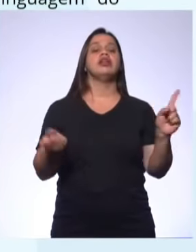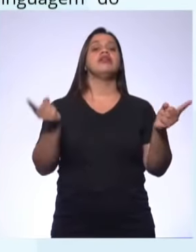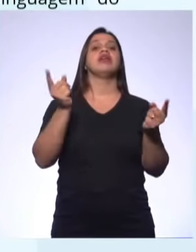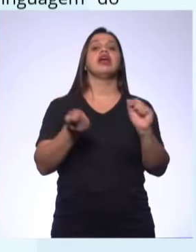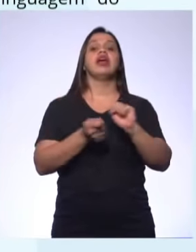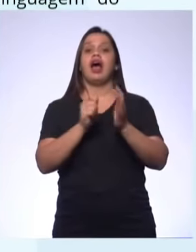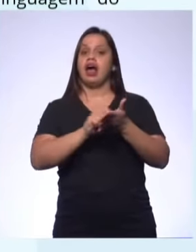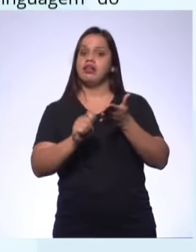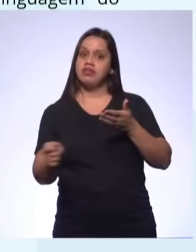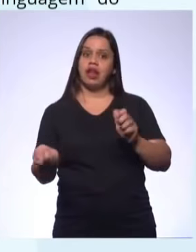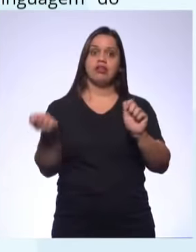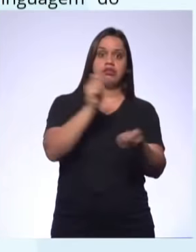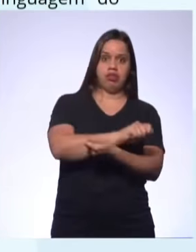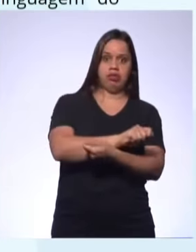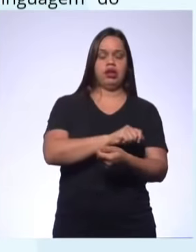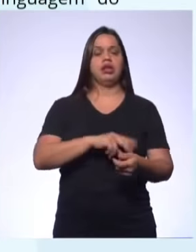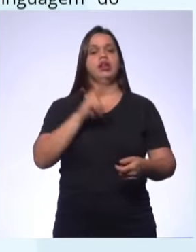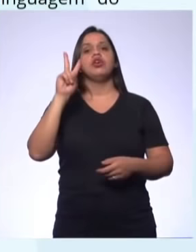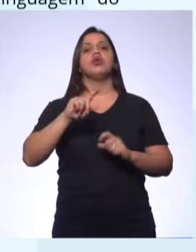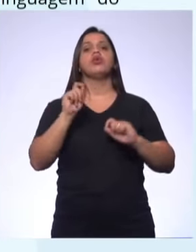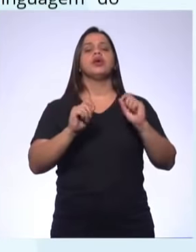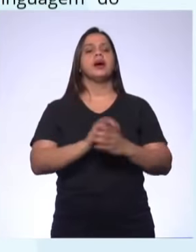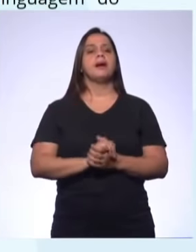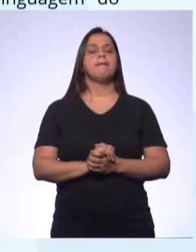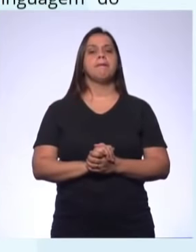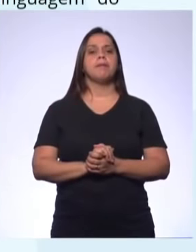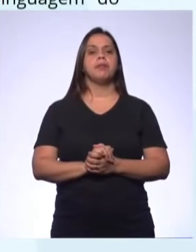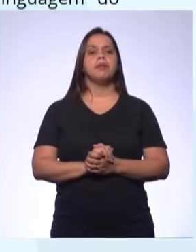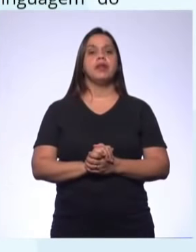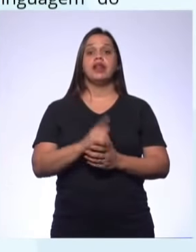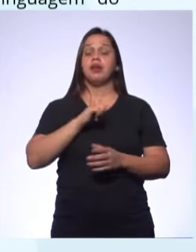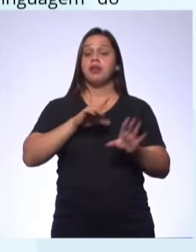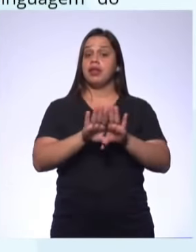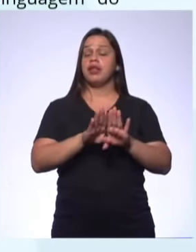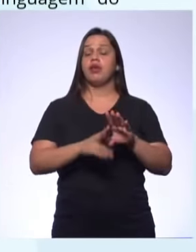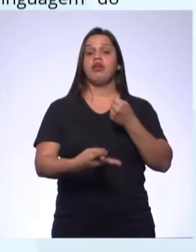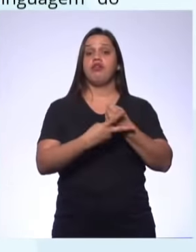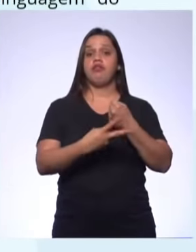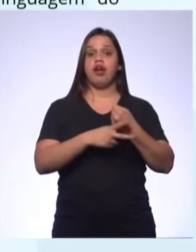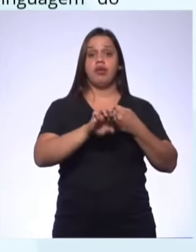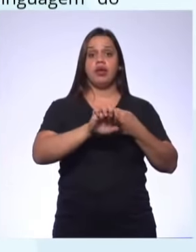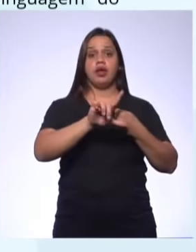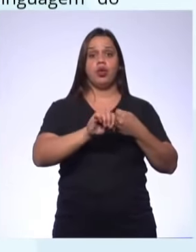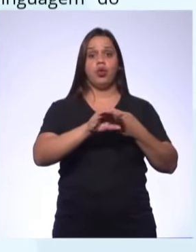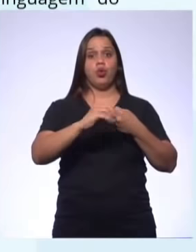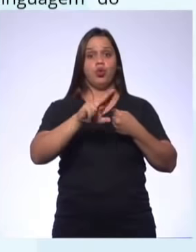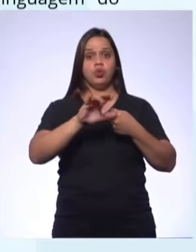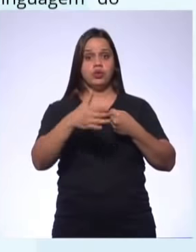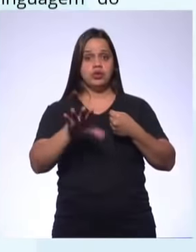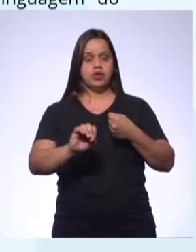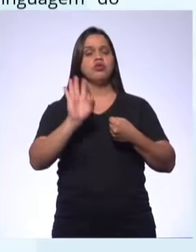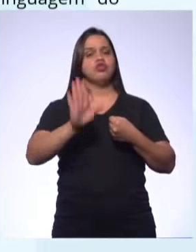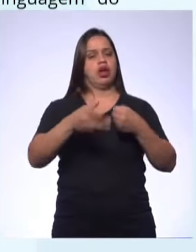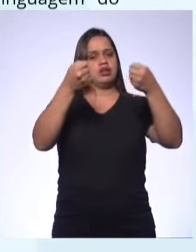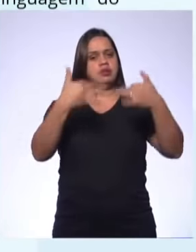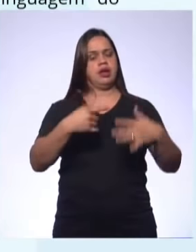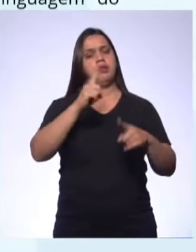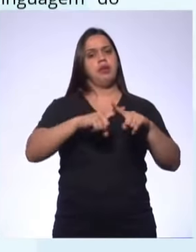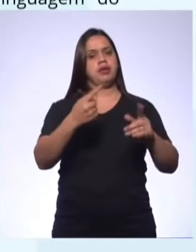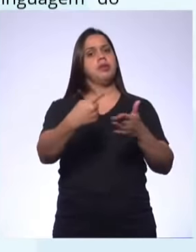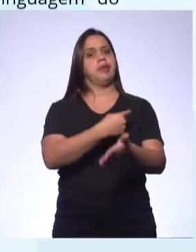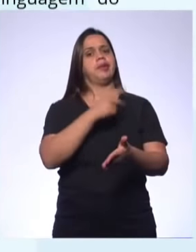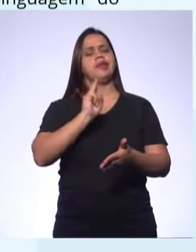fala, ok? E aí, nós temos os verbos de elocução, que eu já falei em algumas aulas, mas todas as vezes vocês me